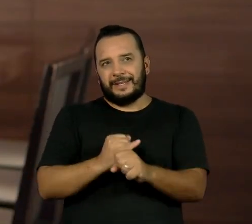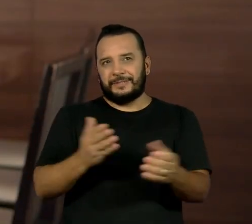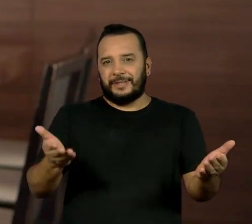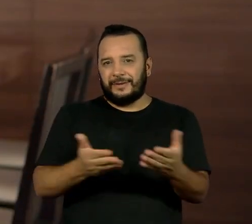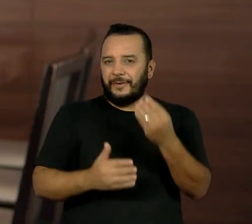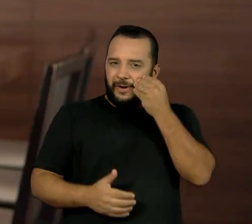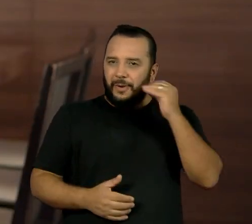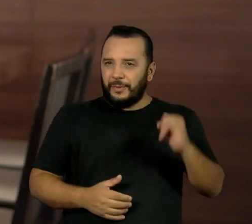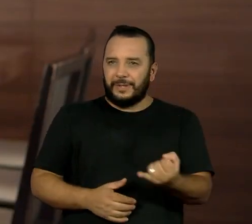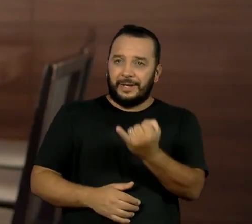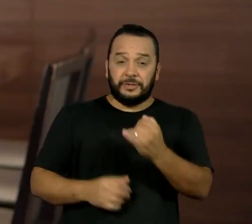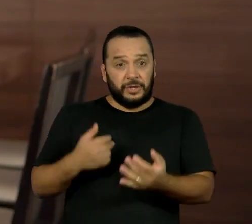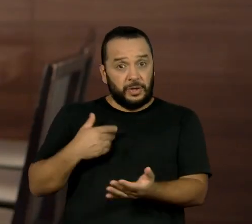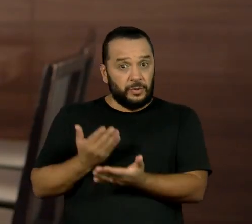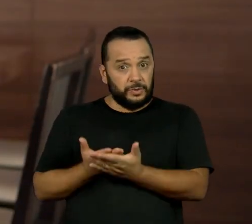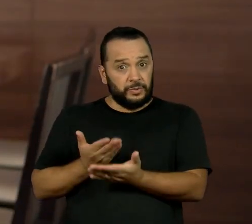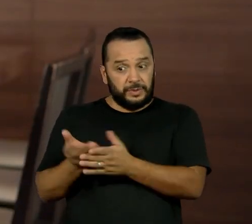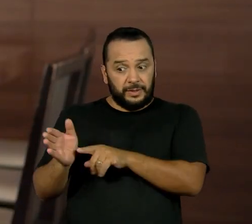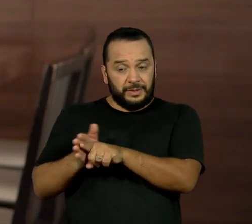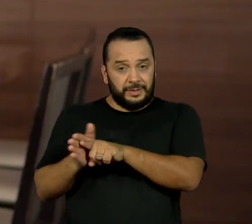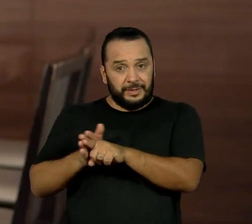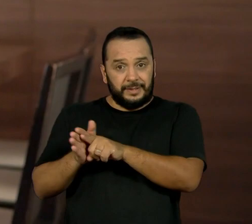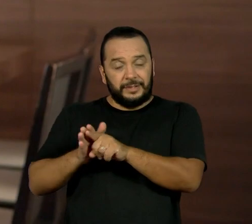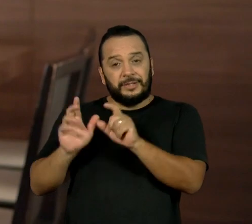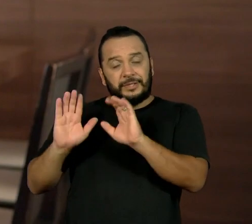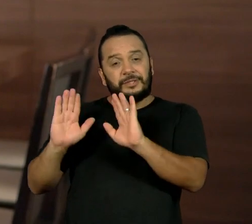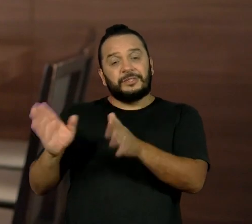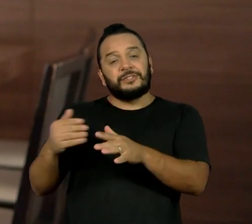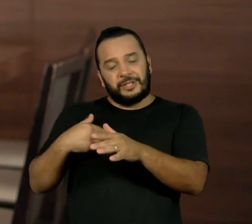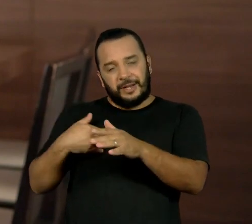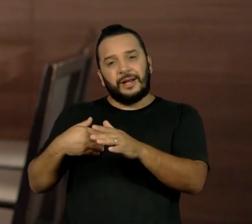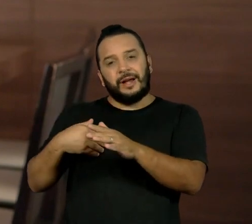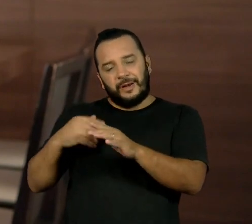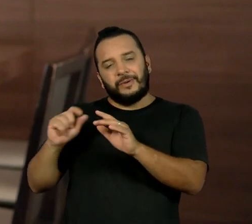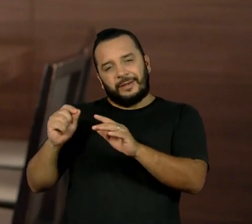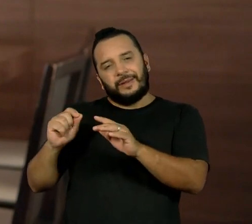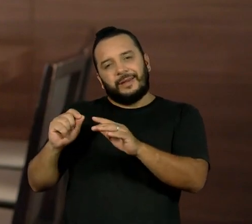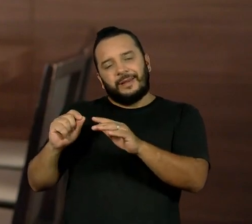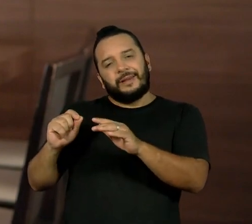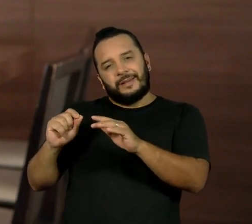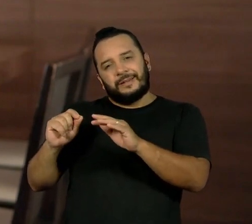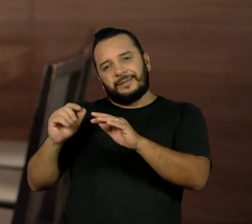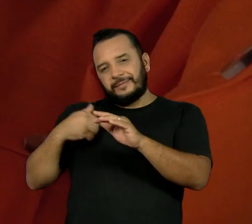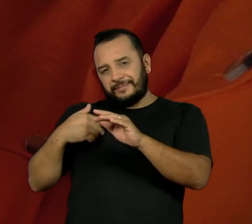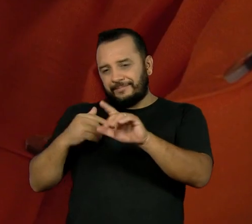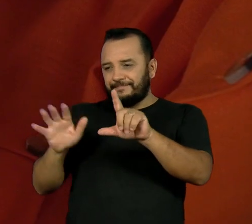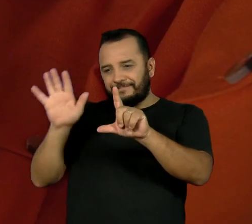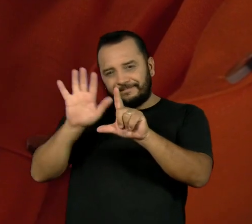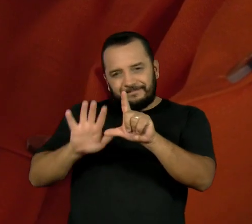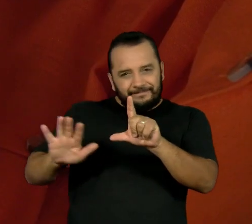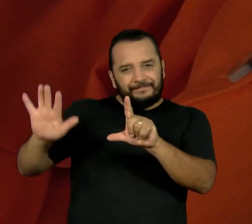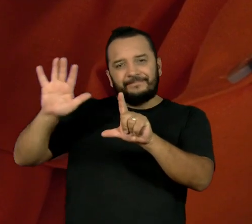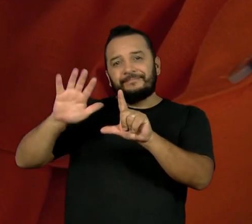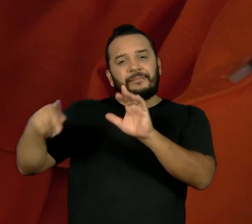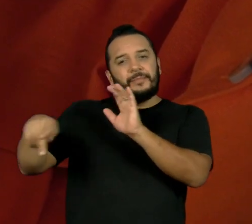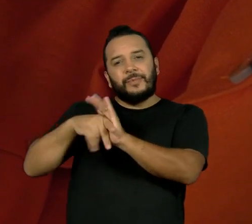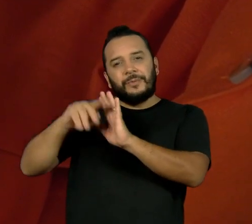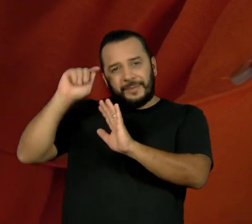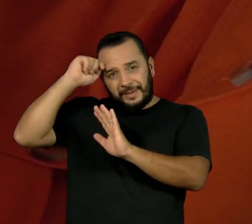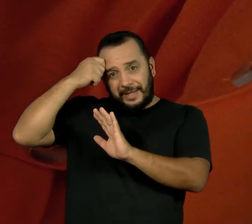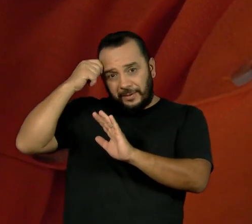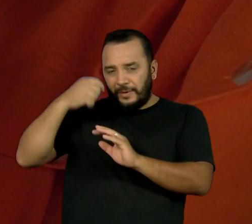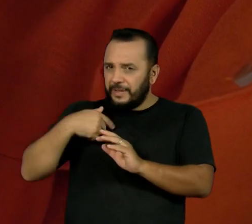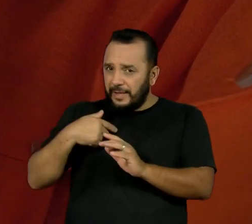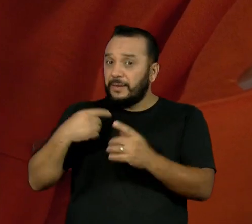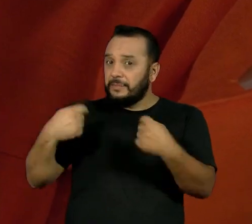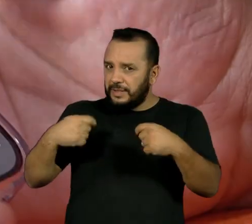como eu estudei mídia negra durante a faculdade, no meu TCC da faculdade, eu vi que era uma oportunidade de começar a explorar essa internet, que era algo tão